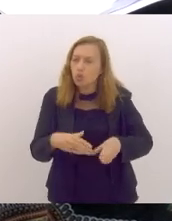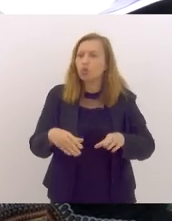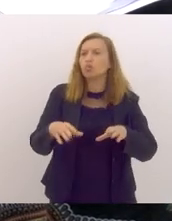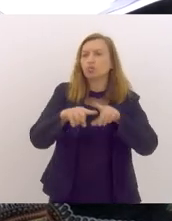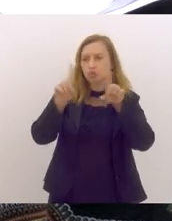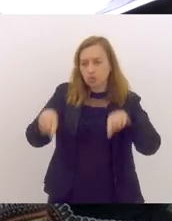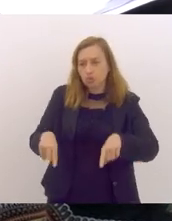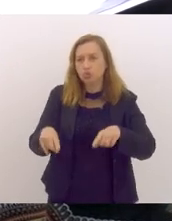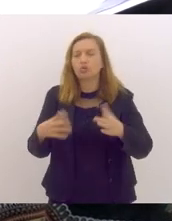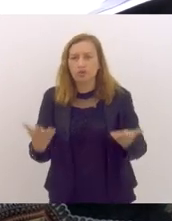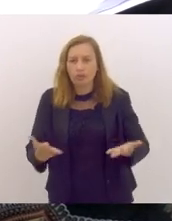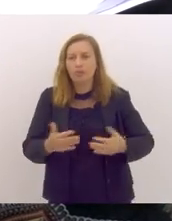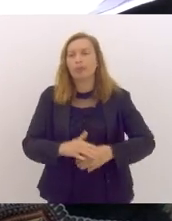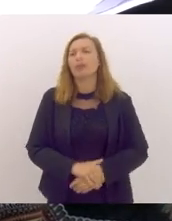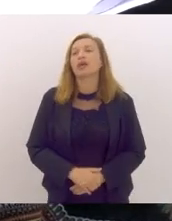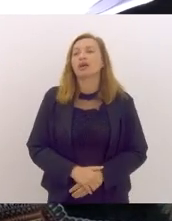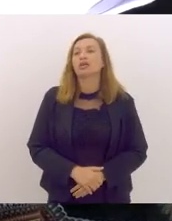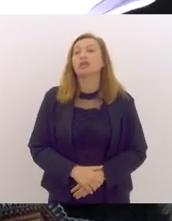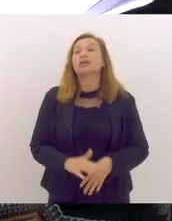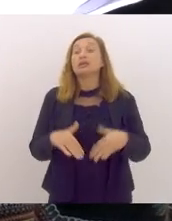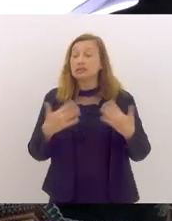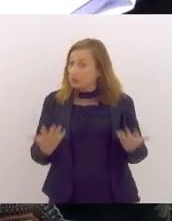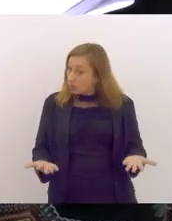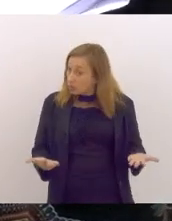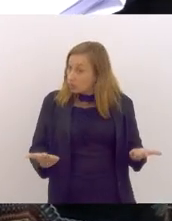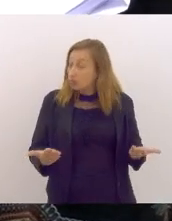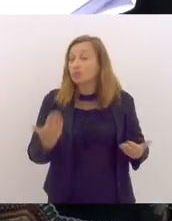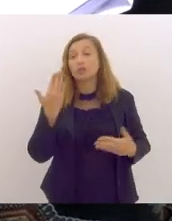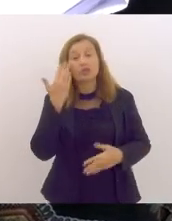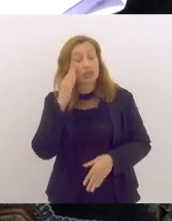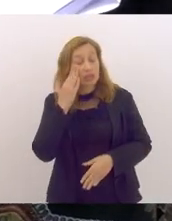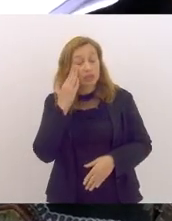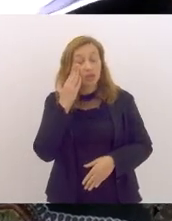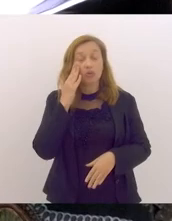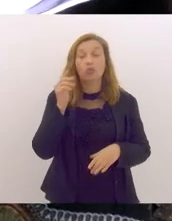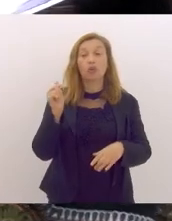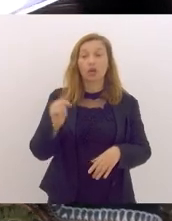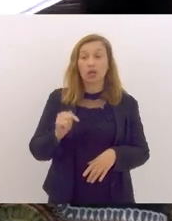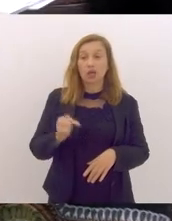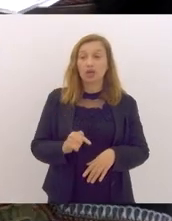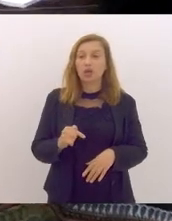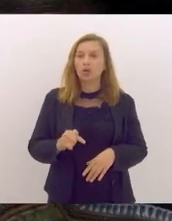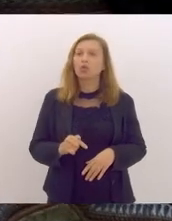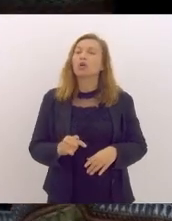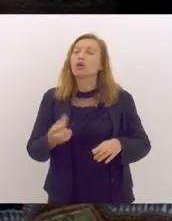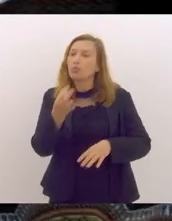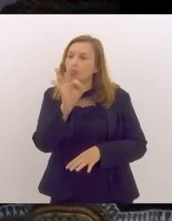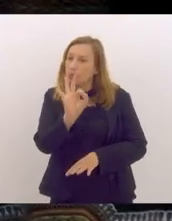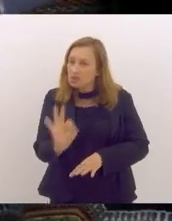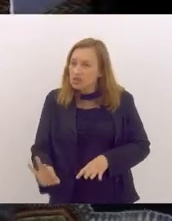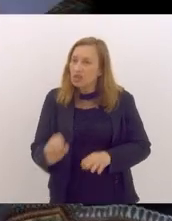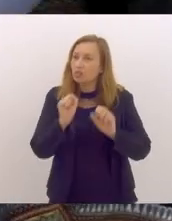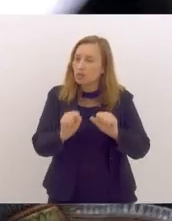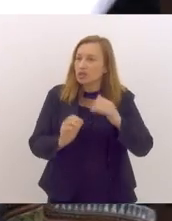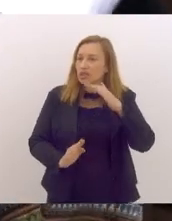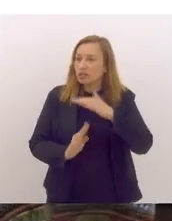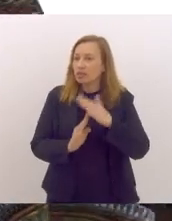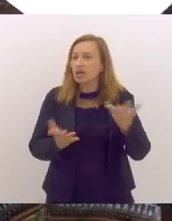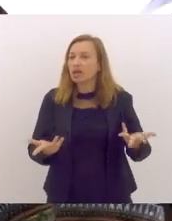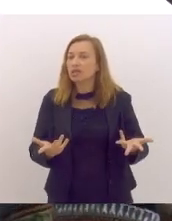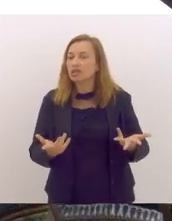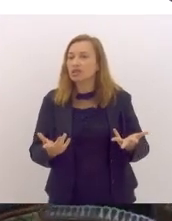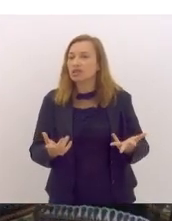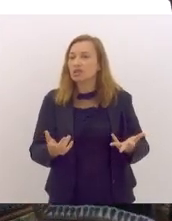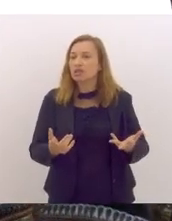do quadro permanente e tudo mais. Então, surgiu uma ponderação de que esse percentual pudesse ficar limitado ao percentual